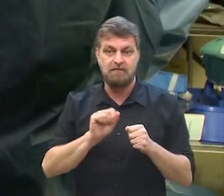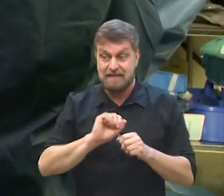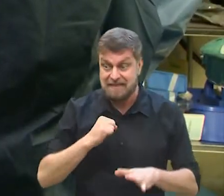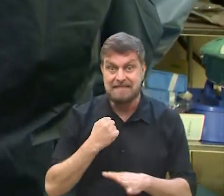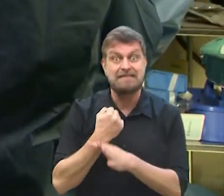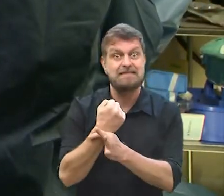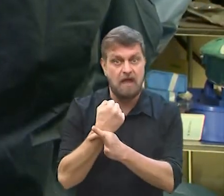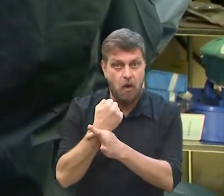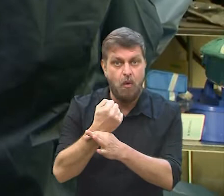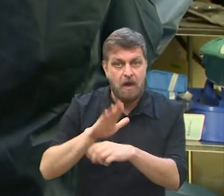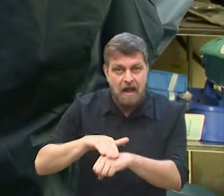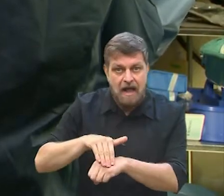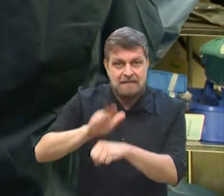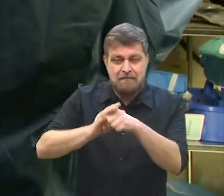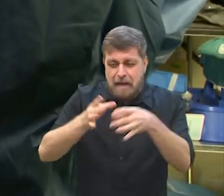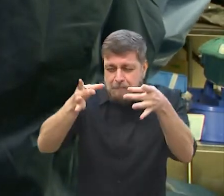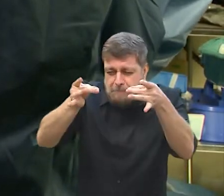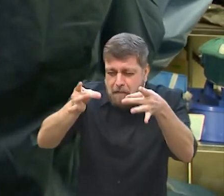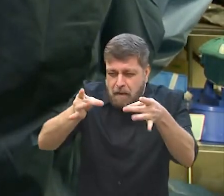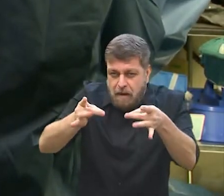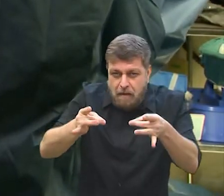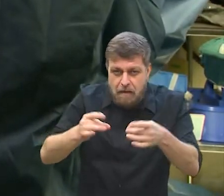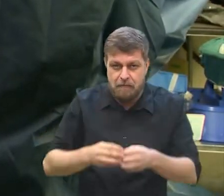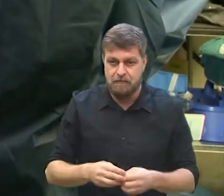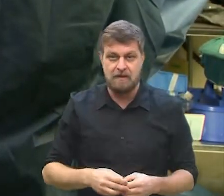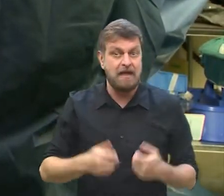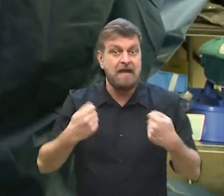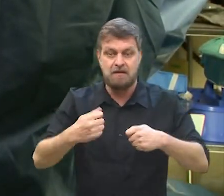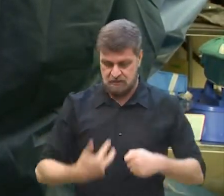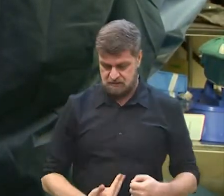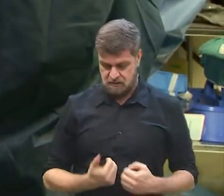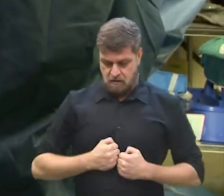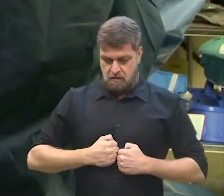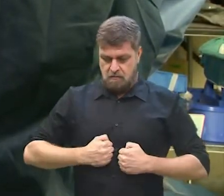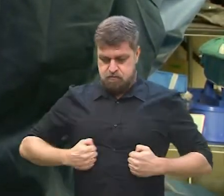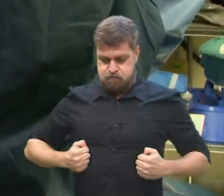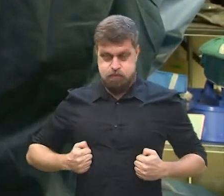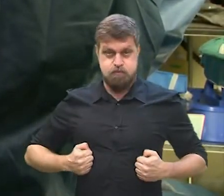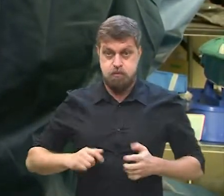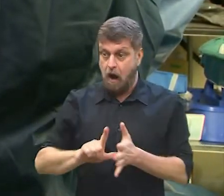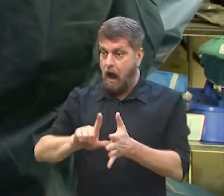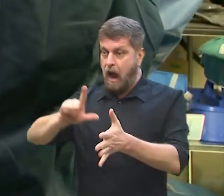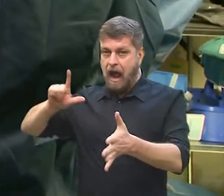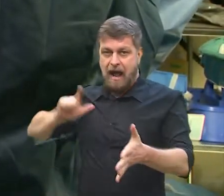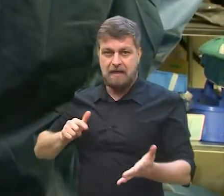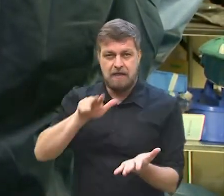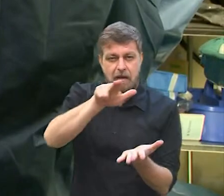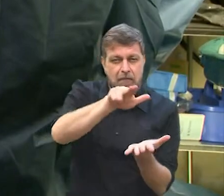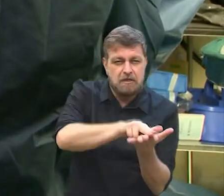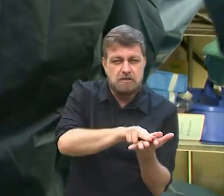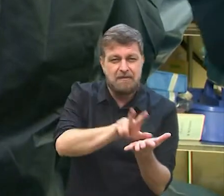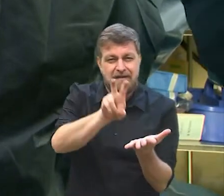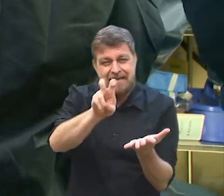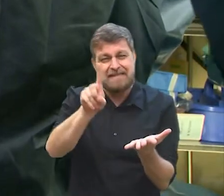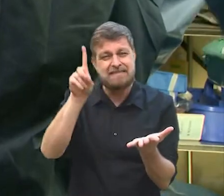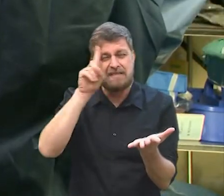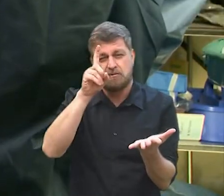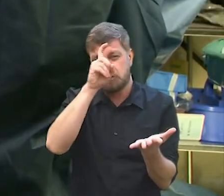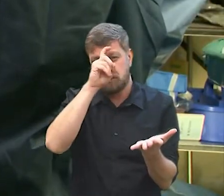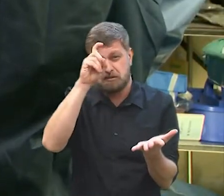segura, mais precisa, invadindo menos o paciente. Então, são cirurgias que antes o paciente ficava internado 5 dias,